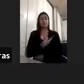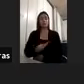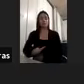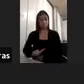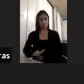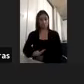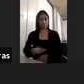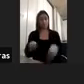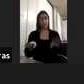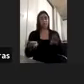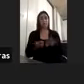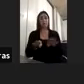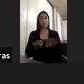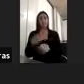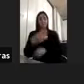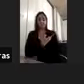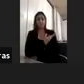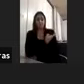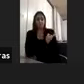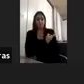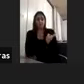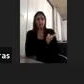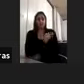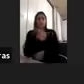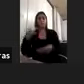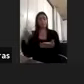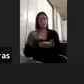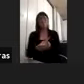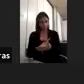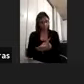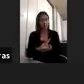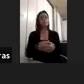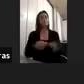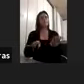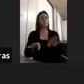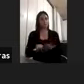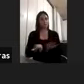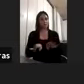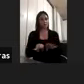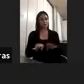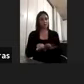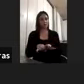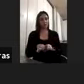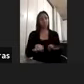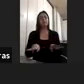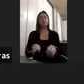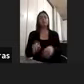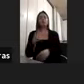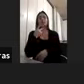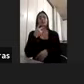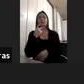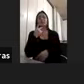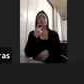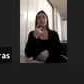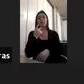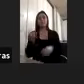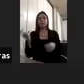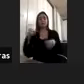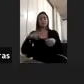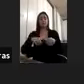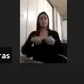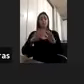vacilações e erros de governadores e prefeitos. Elas insistem na não retomada das salas de aula